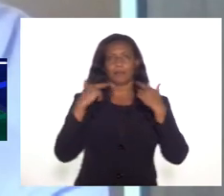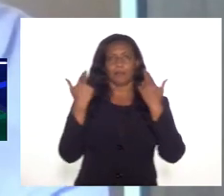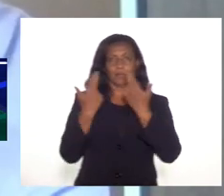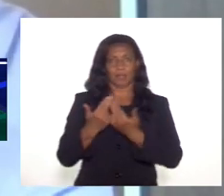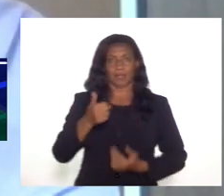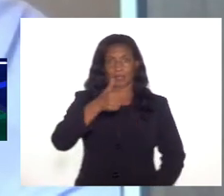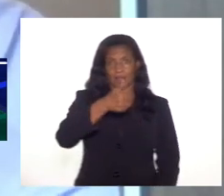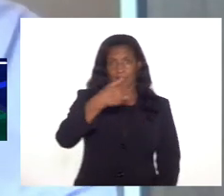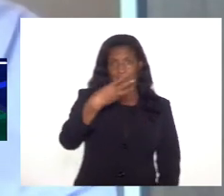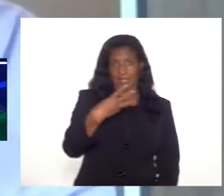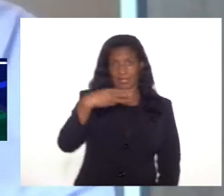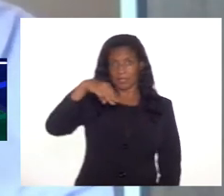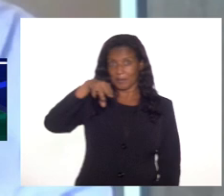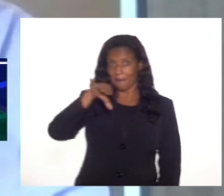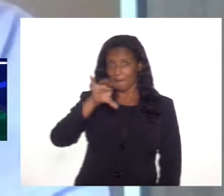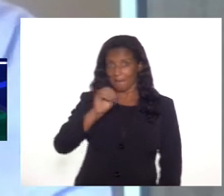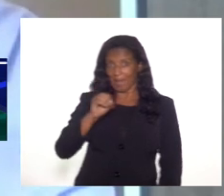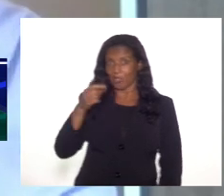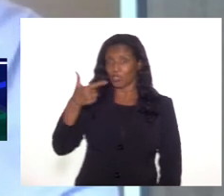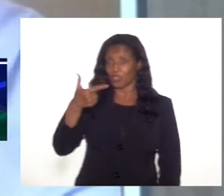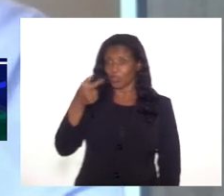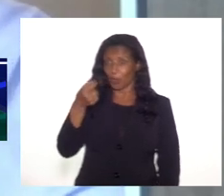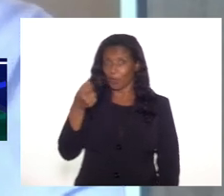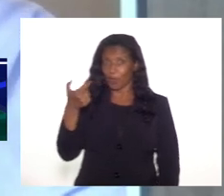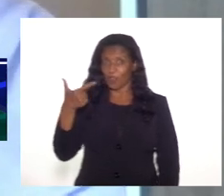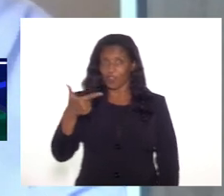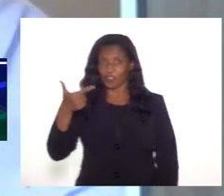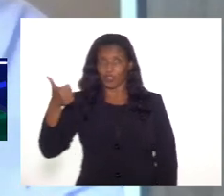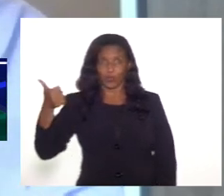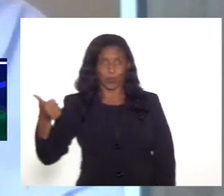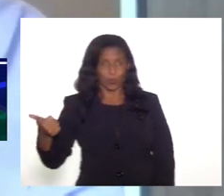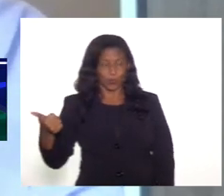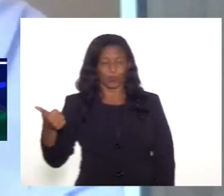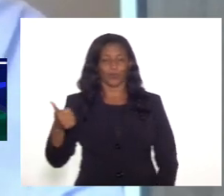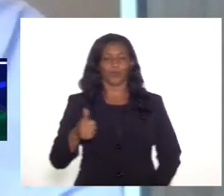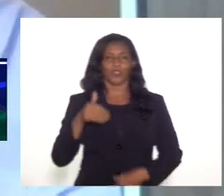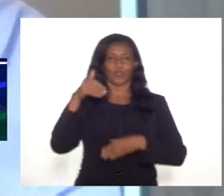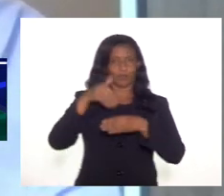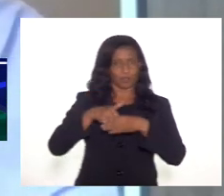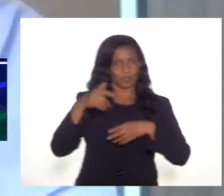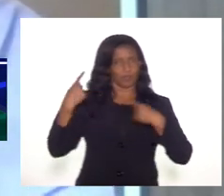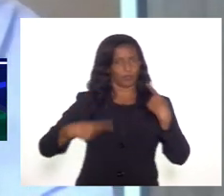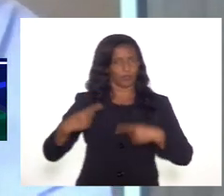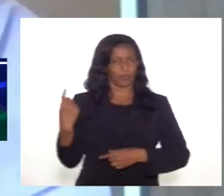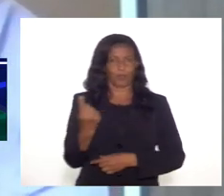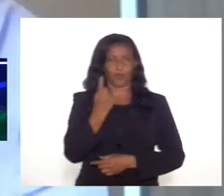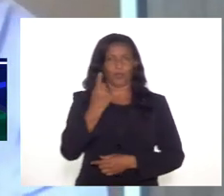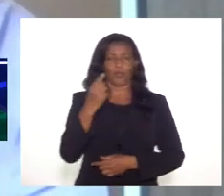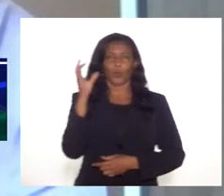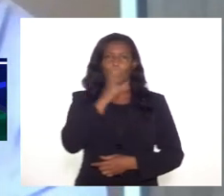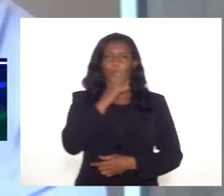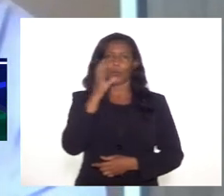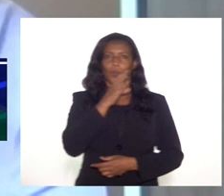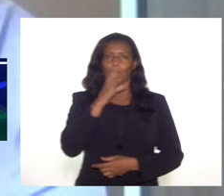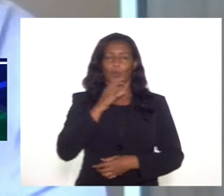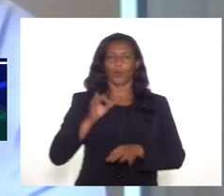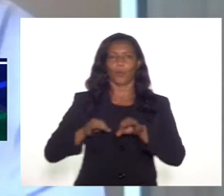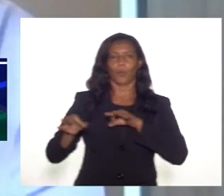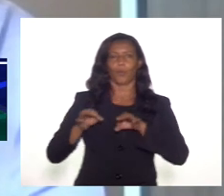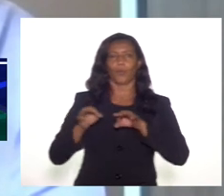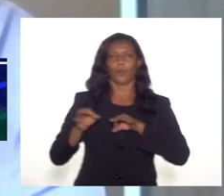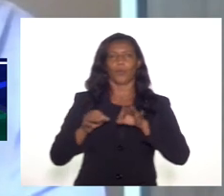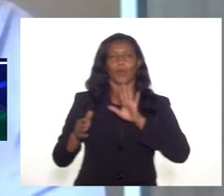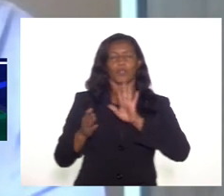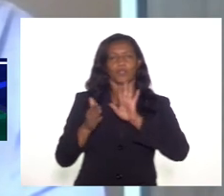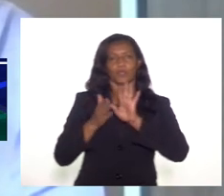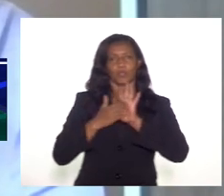de 13 de maio de 2021. Em votação, em discussão única e regime de urgência. Projeto de